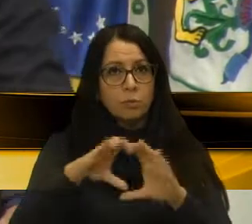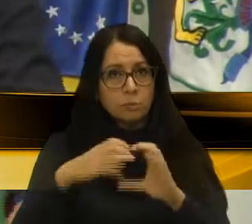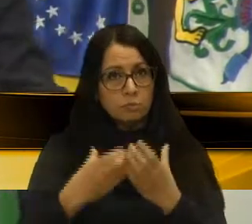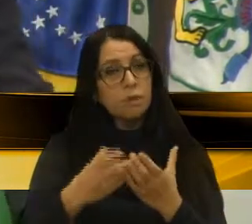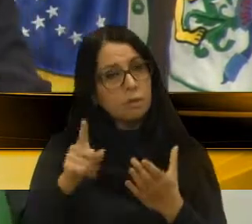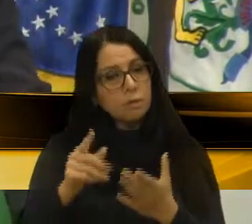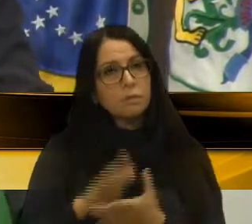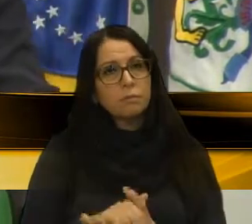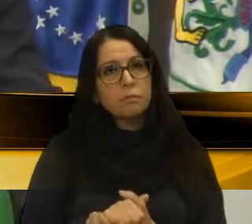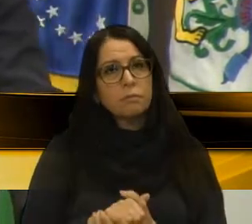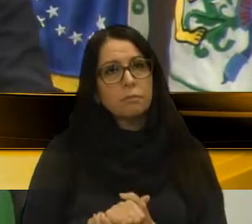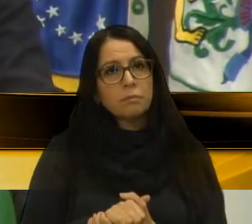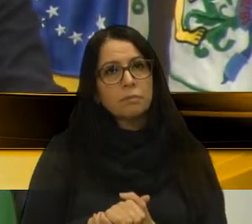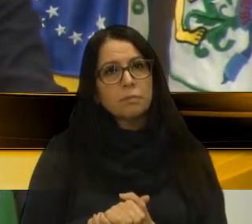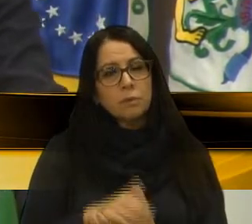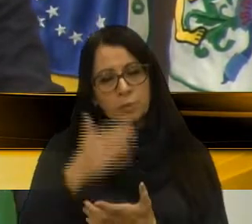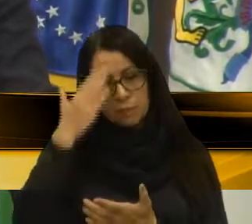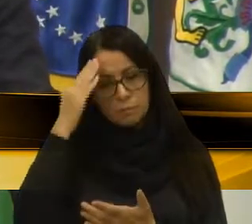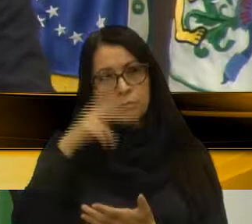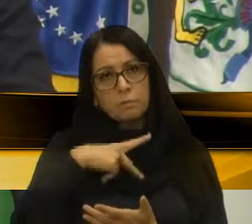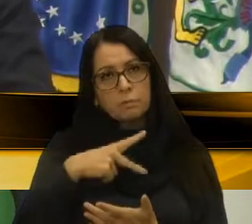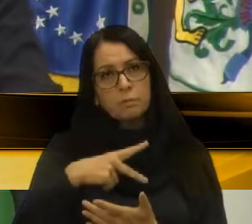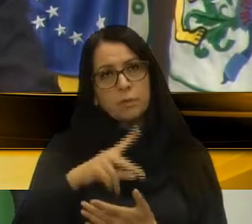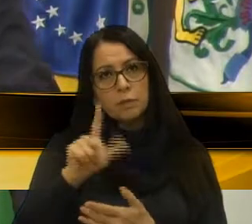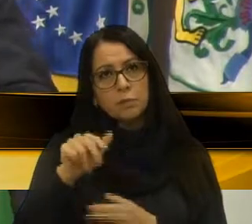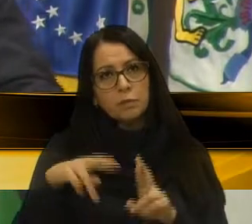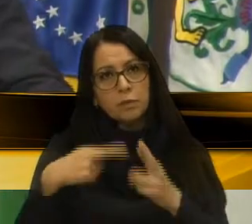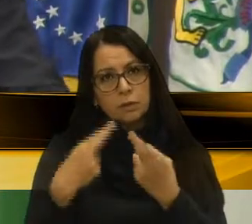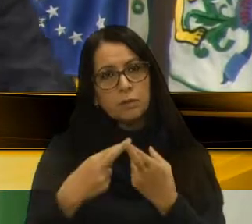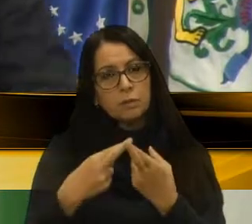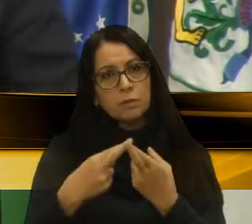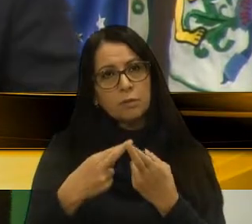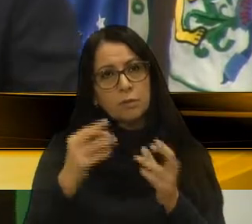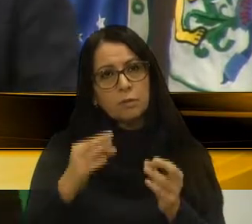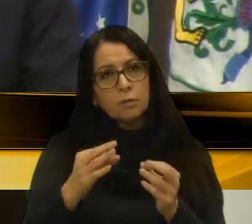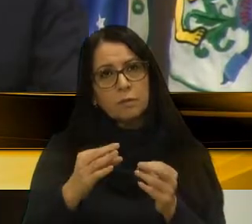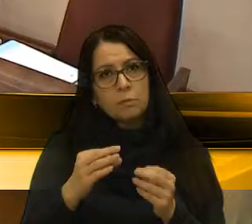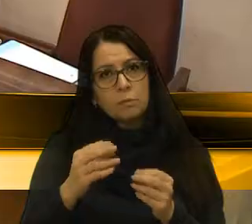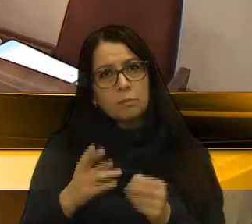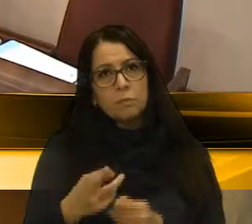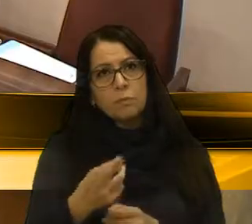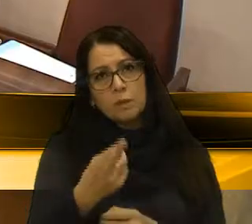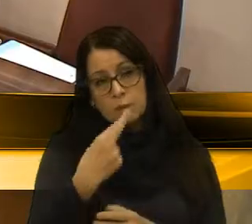Então, essa é a questão. Então, obrigado, senhor presidente. Depois faremos a reunião e certamente daremos retorno.